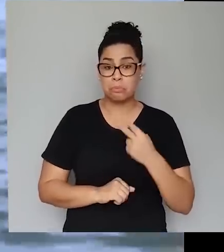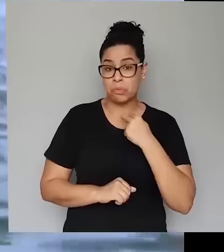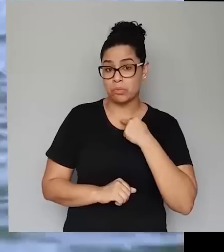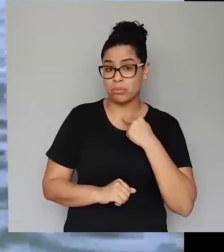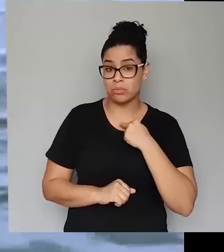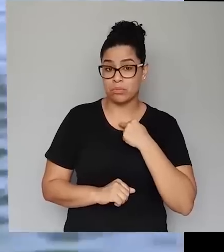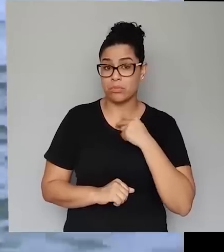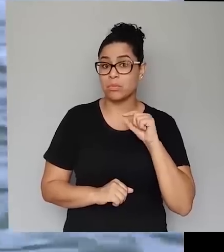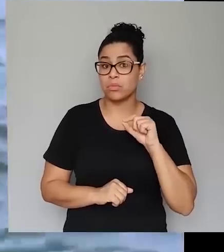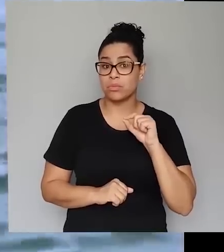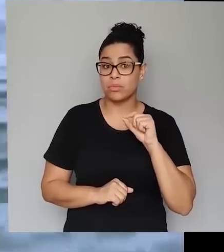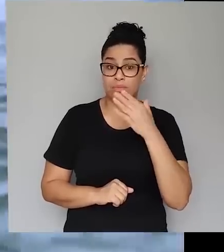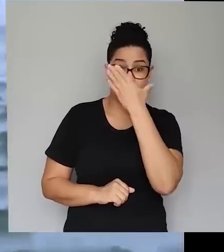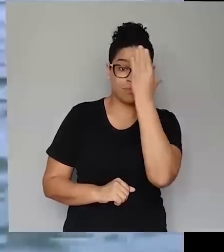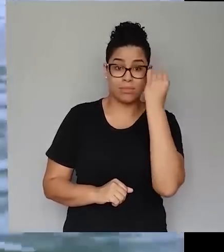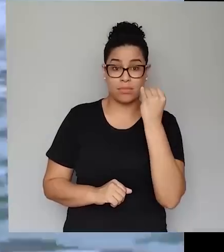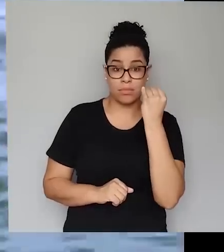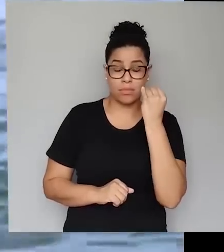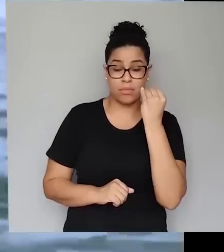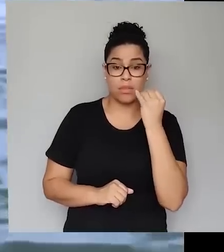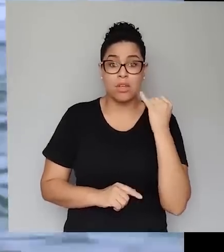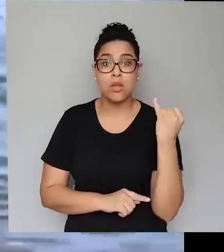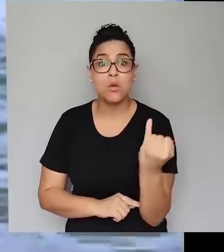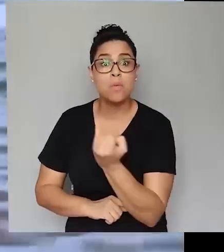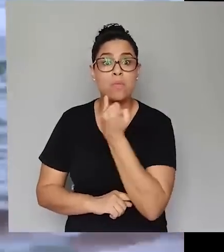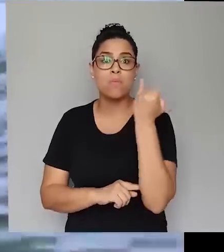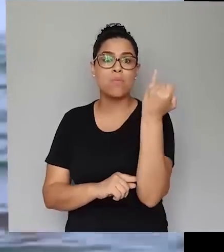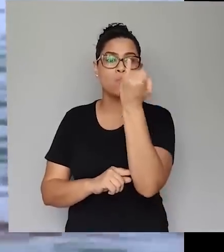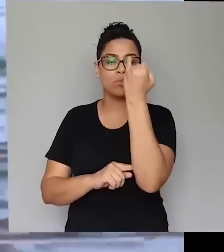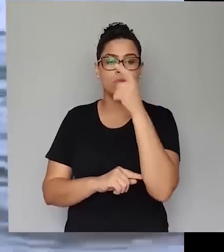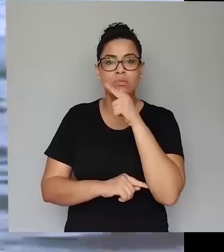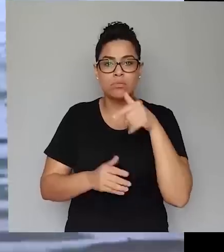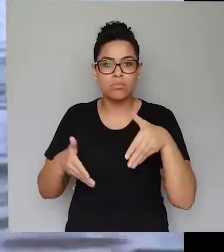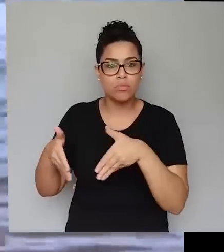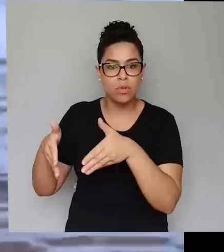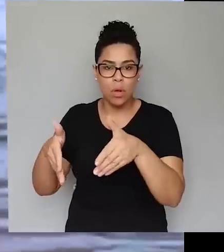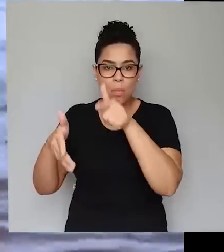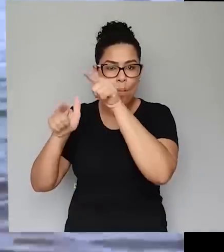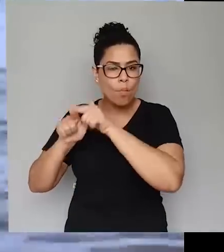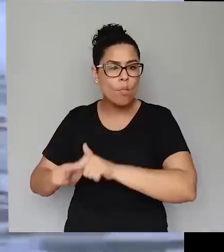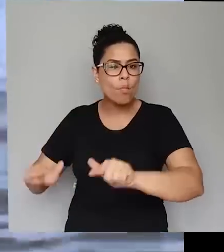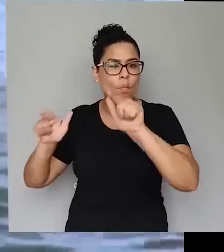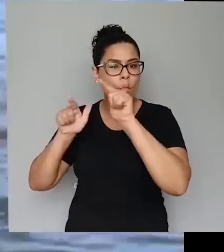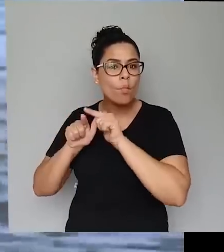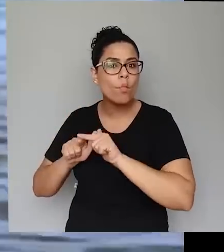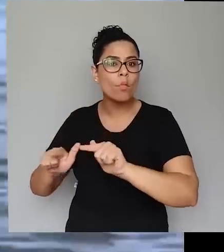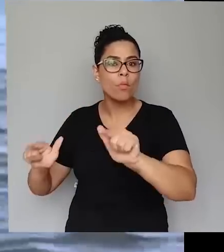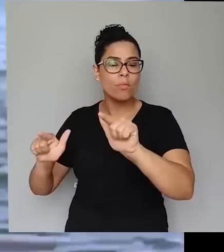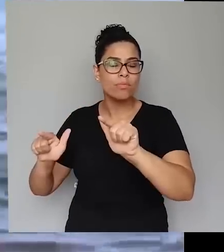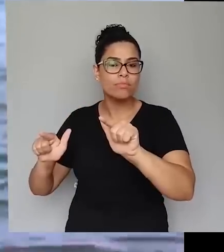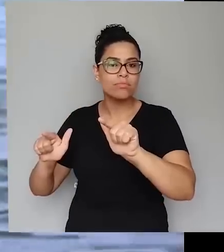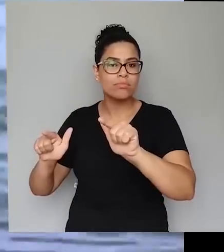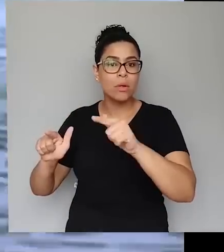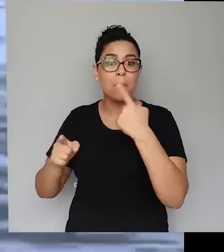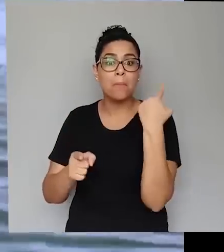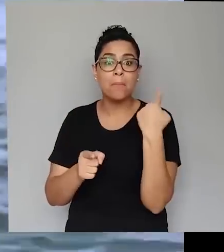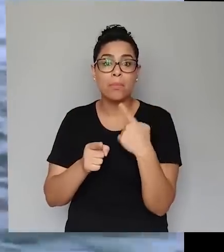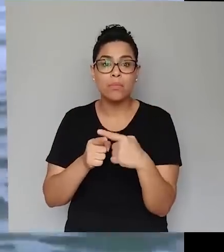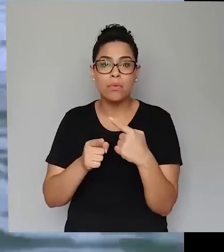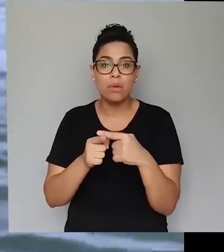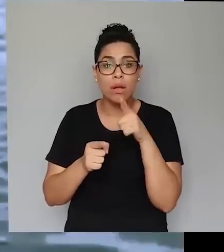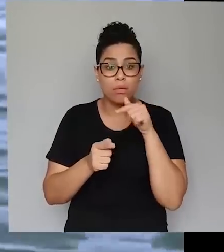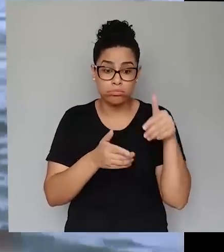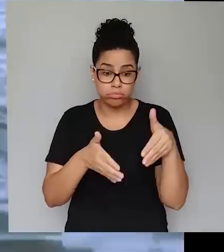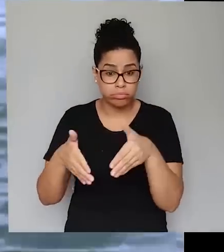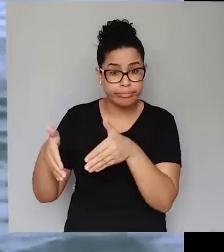de lembrar a importância de manter os rivers limpos, já que muitos dos rivers